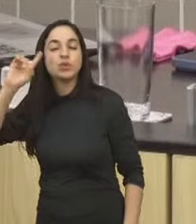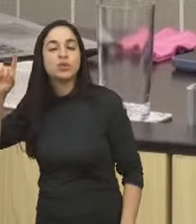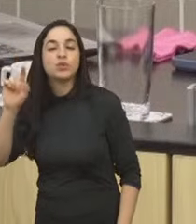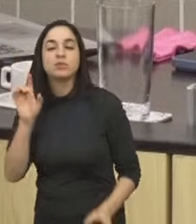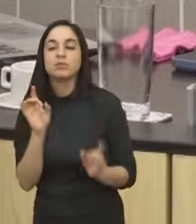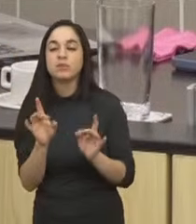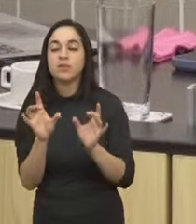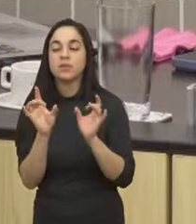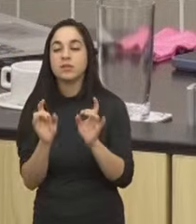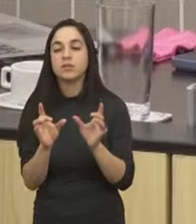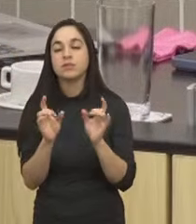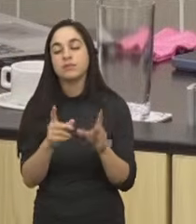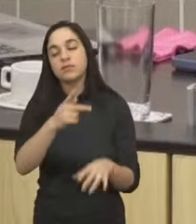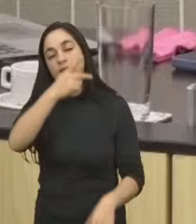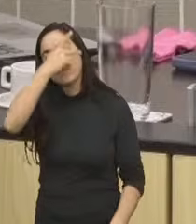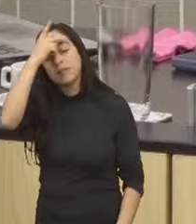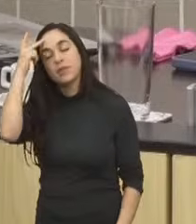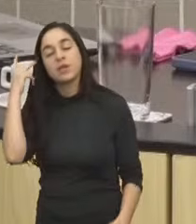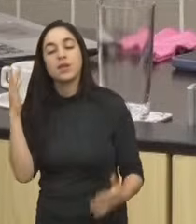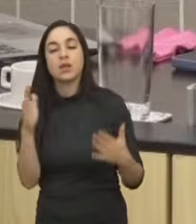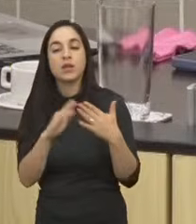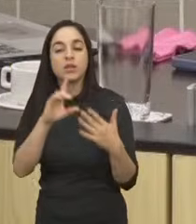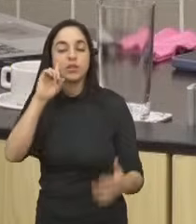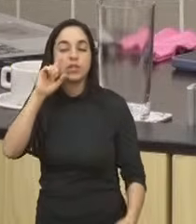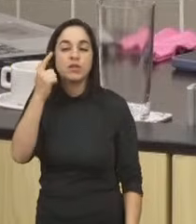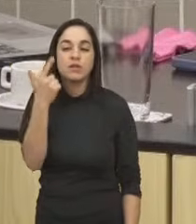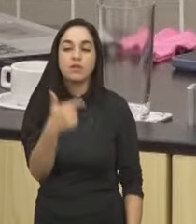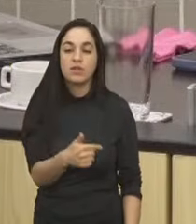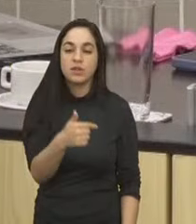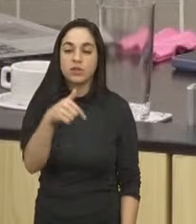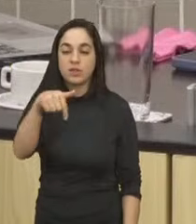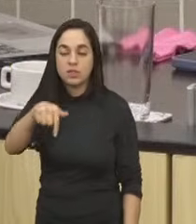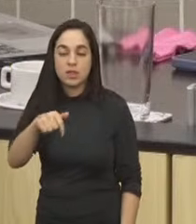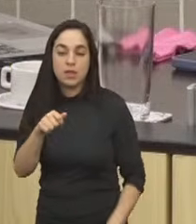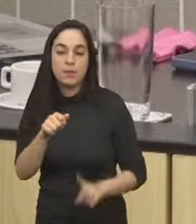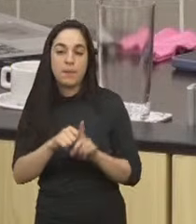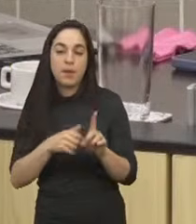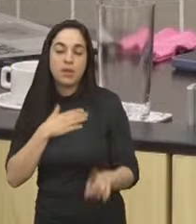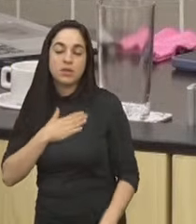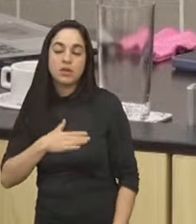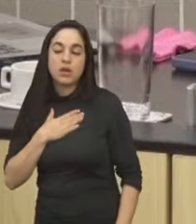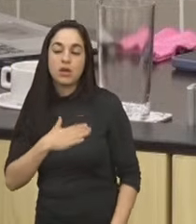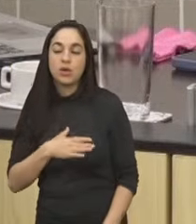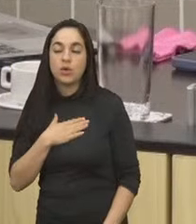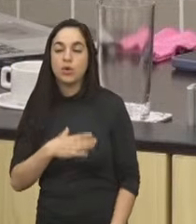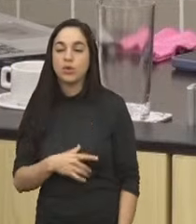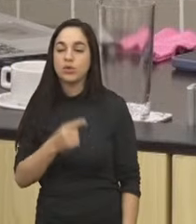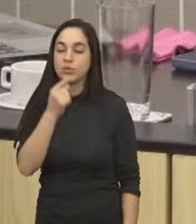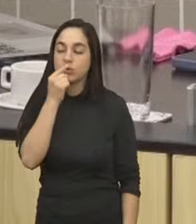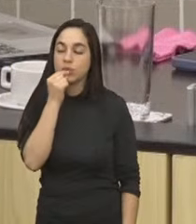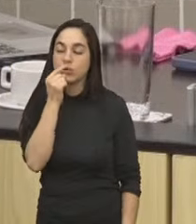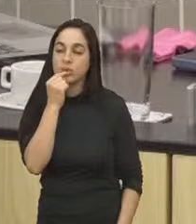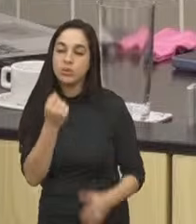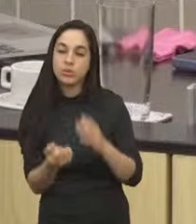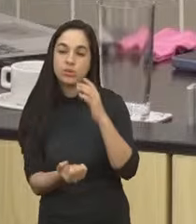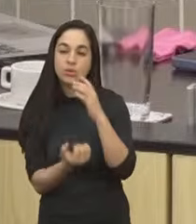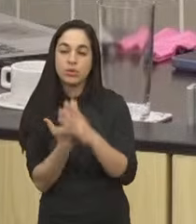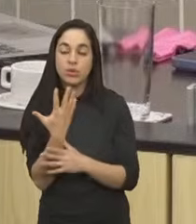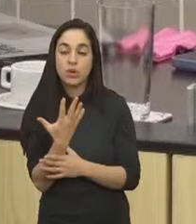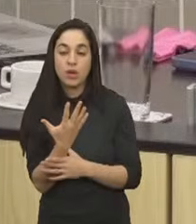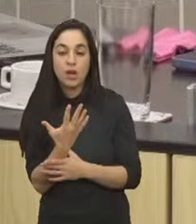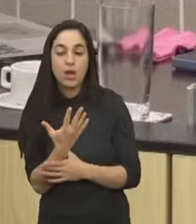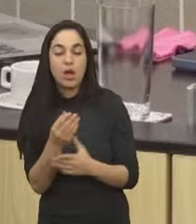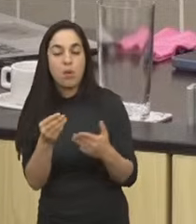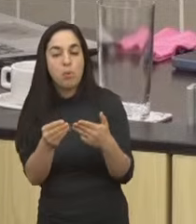Corretor de Imóveis, 27 de agosto. Autoria, vereador Neto Alves. Senhor presidente,